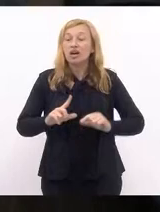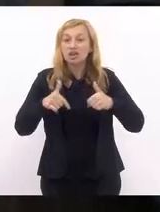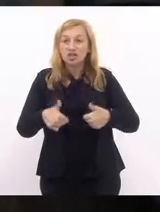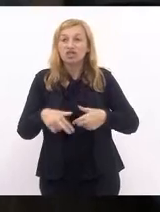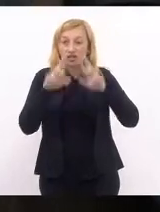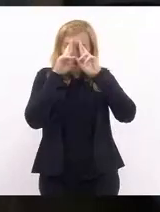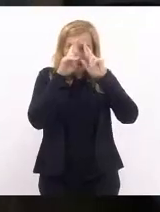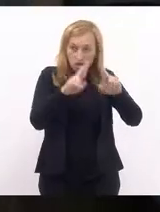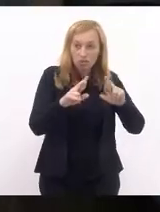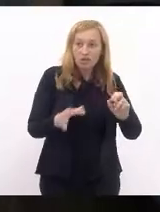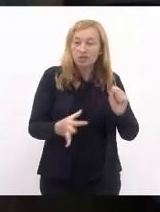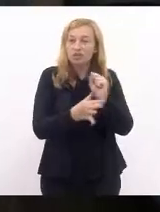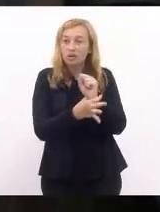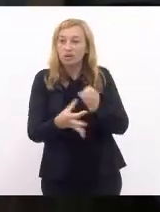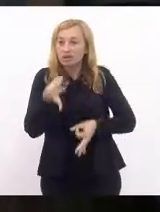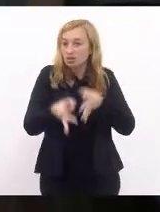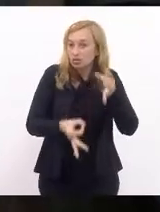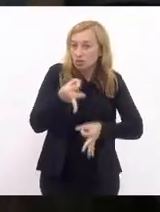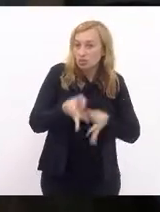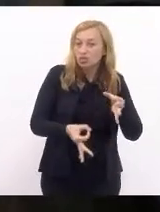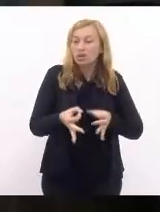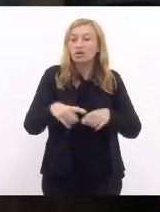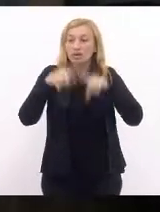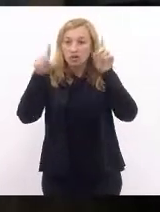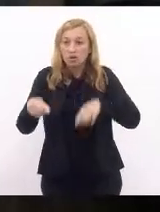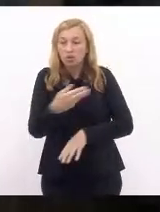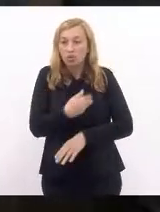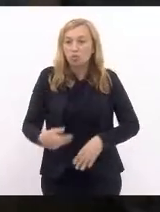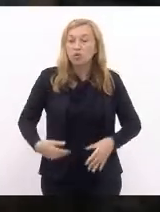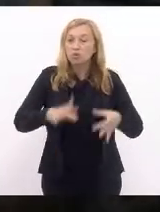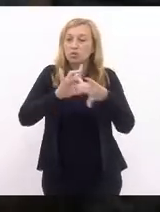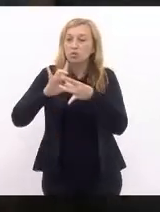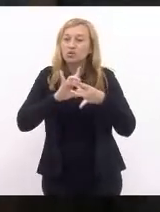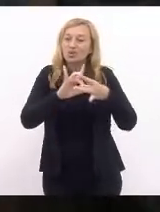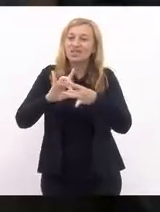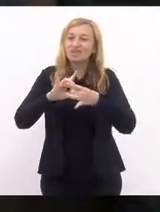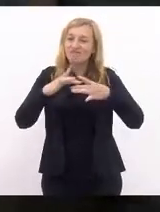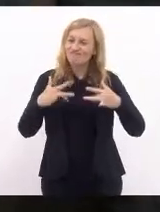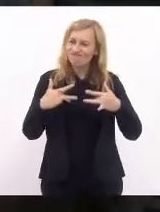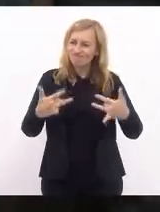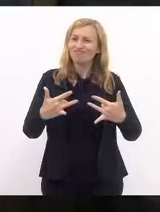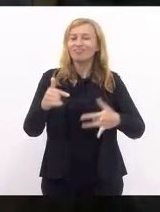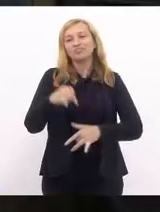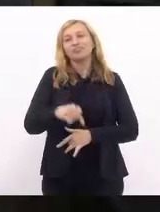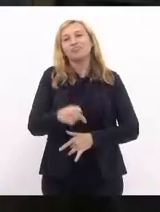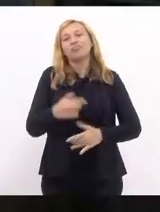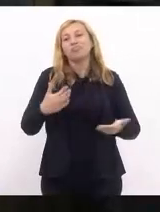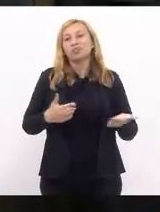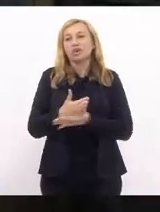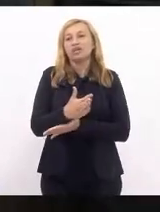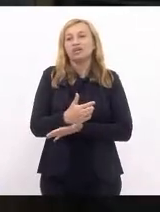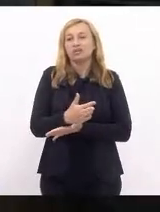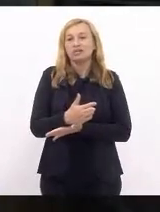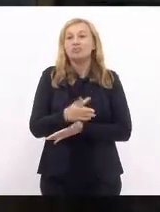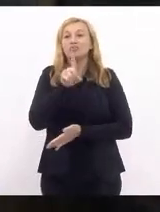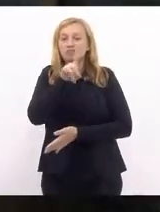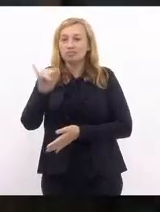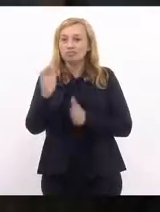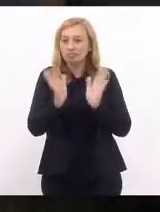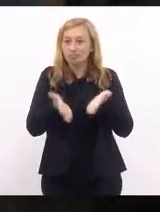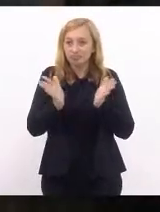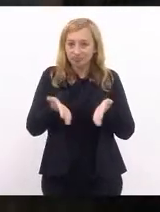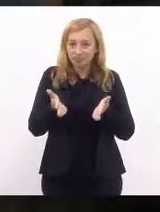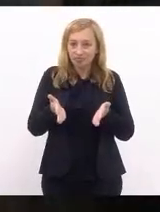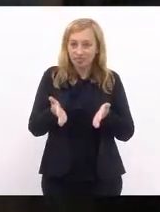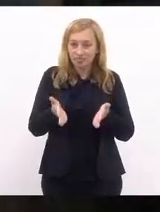de respeito à segurança jurídica ao servidor público é uma união fraterna aqui nós aprovamos na data de